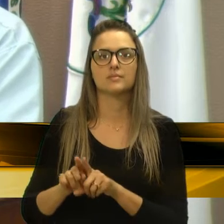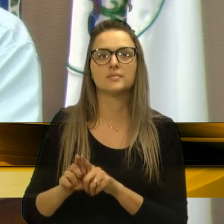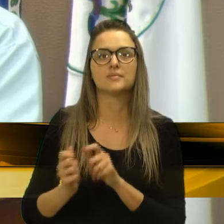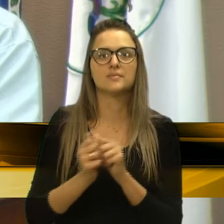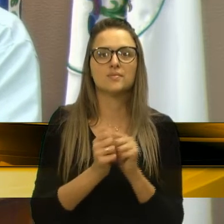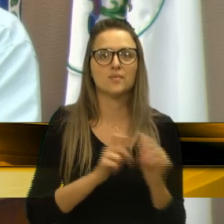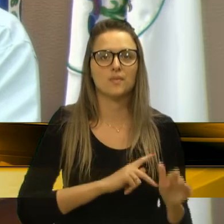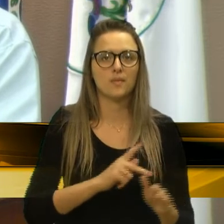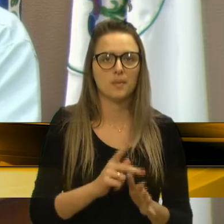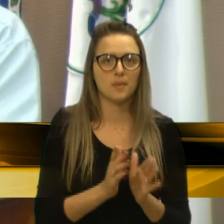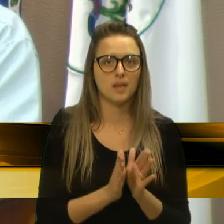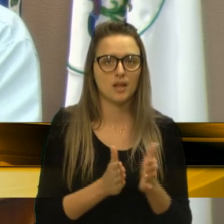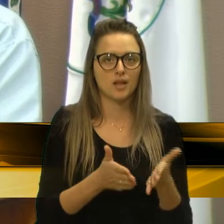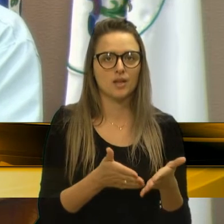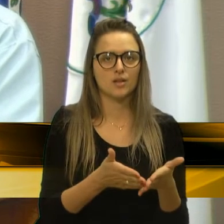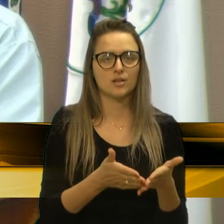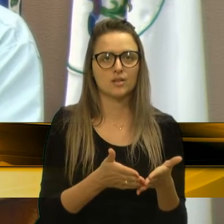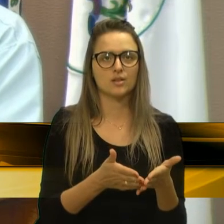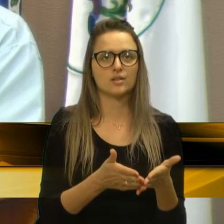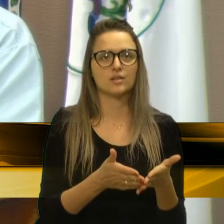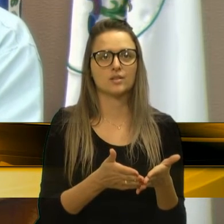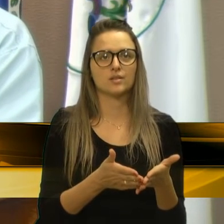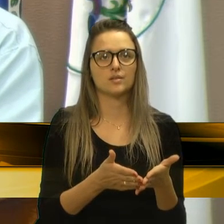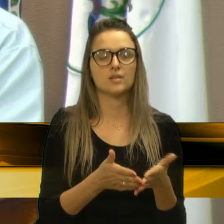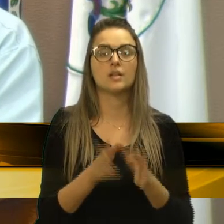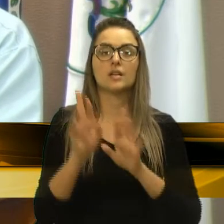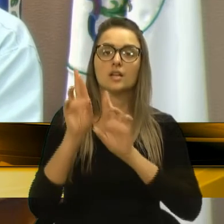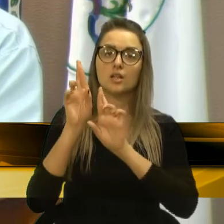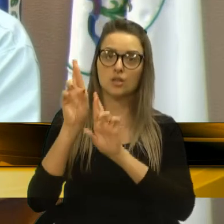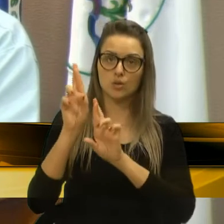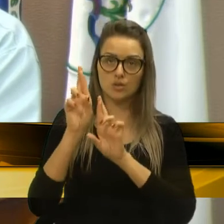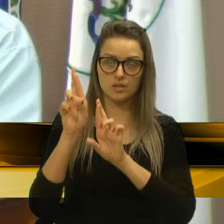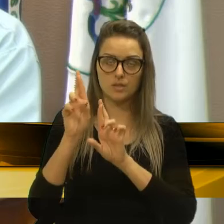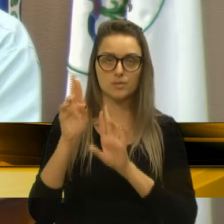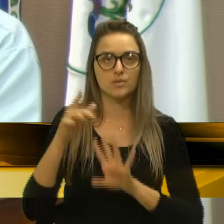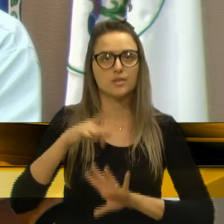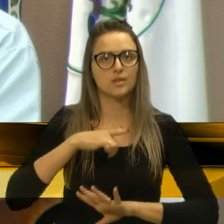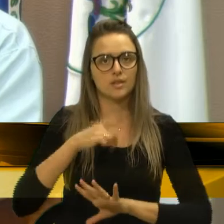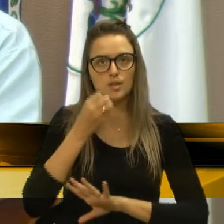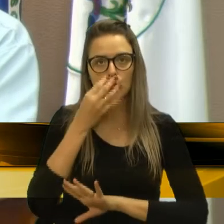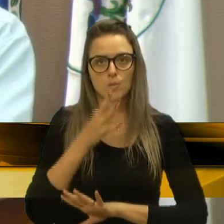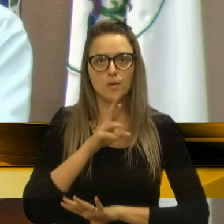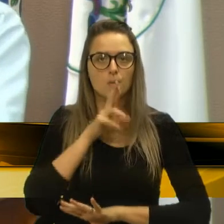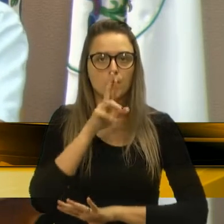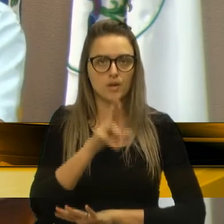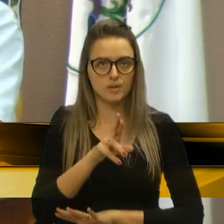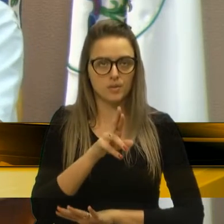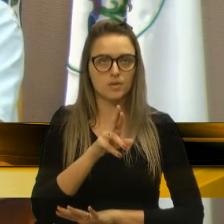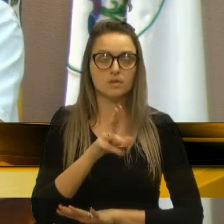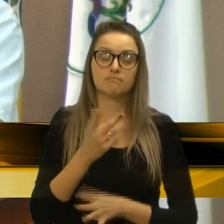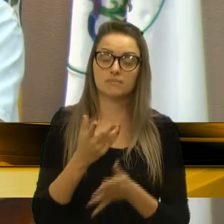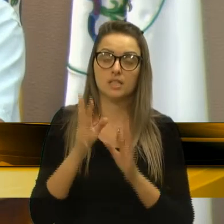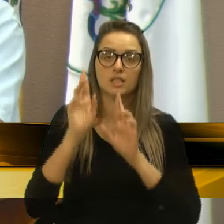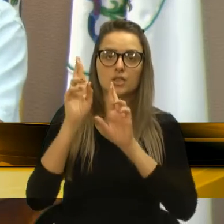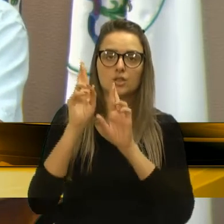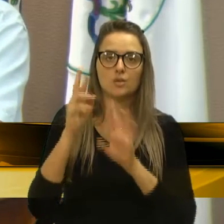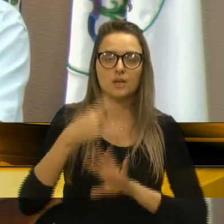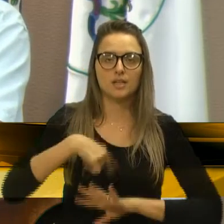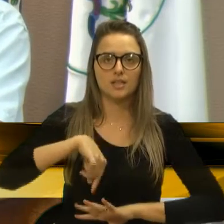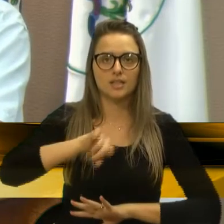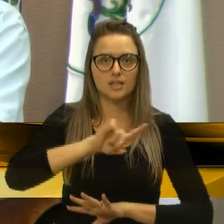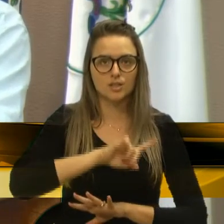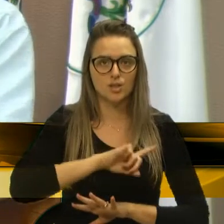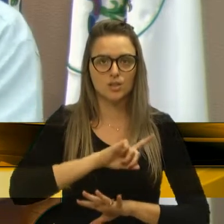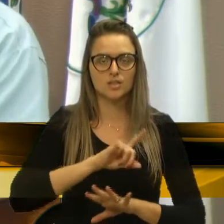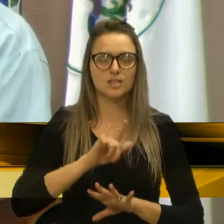comissão e esperamos que colher que temos bom resultado esperamos que a nossa soberania horas tem uma resposta